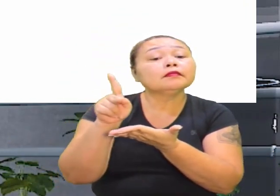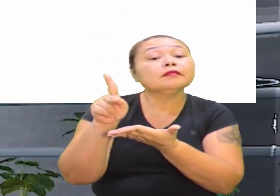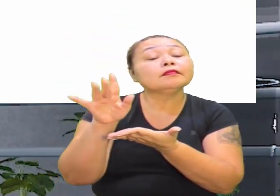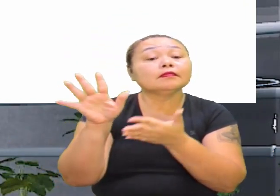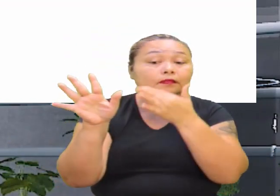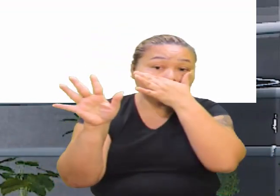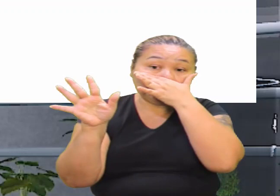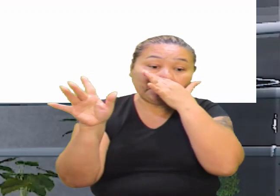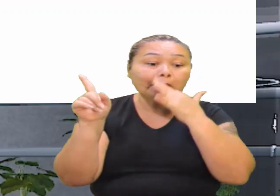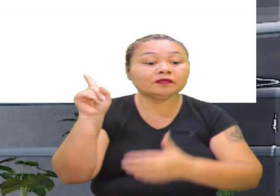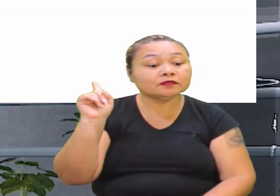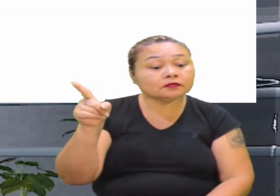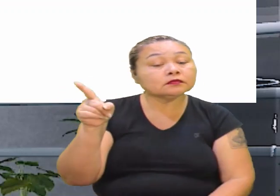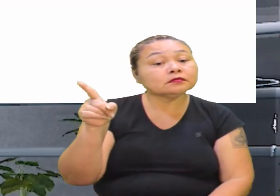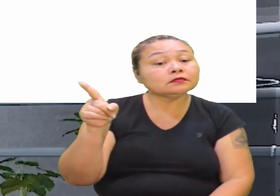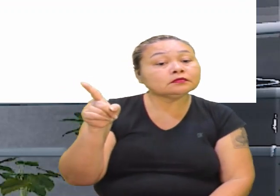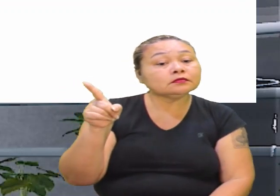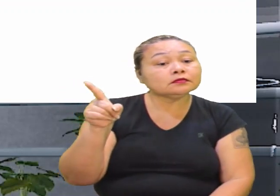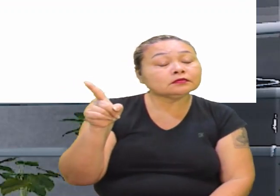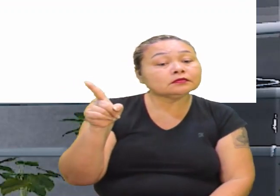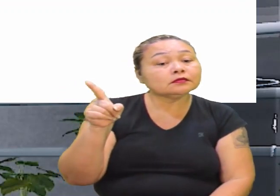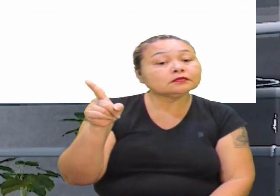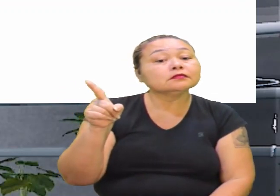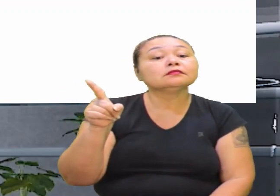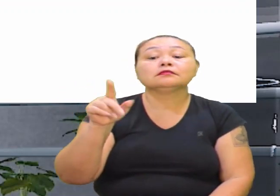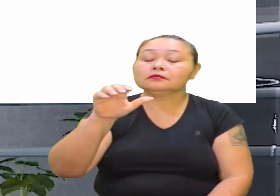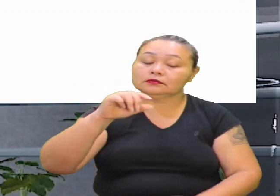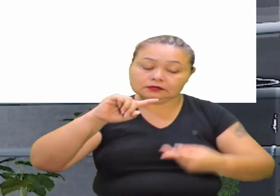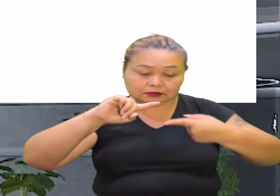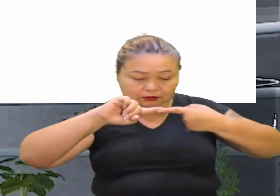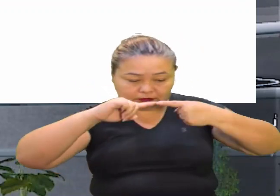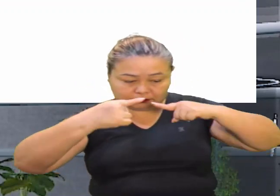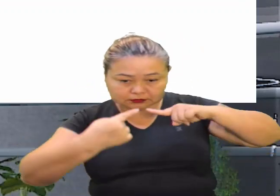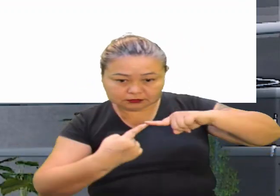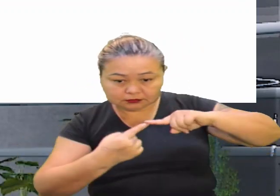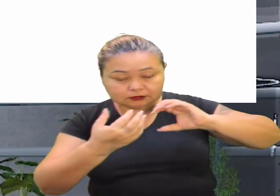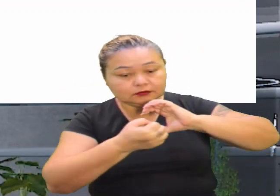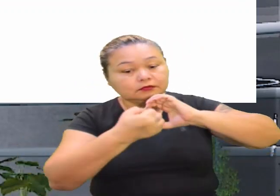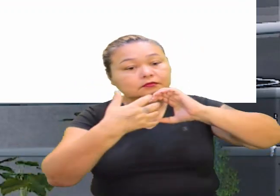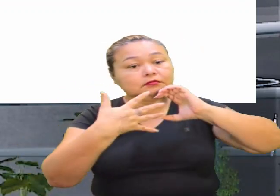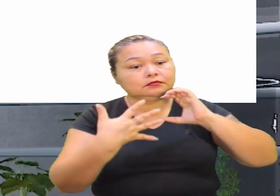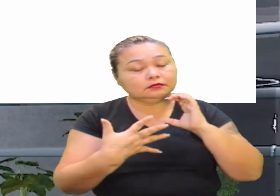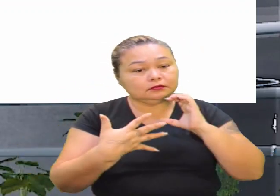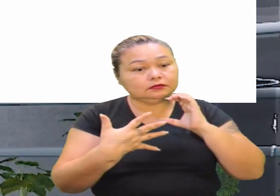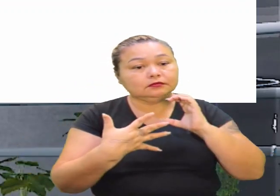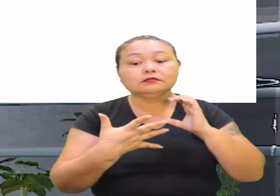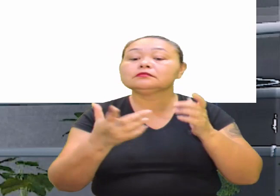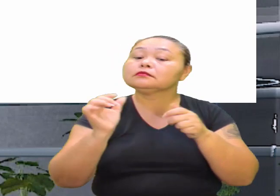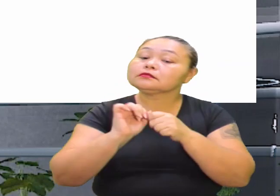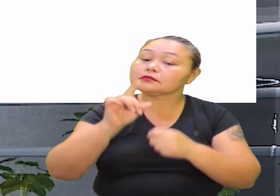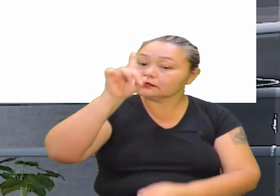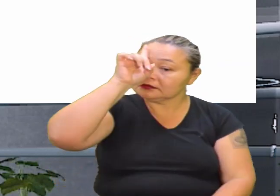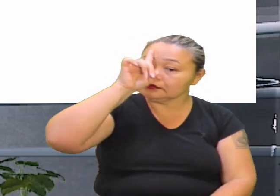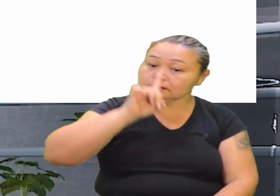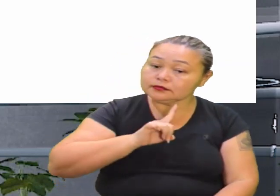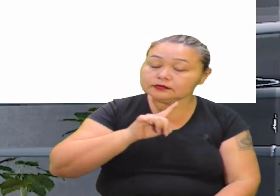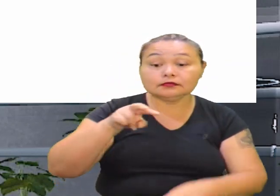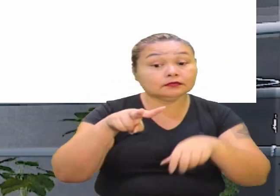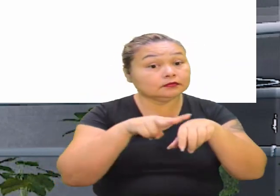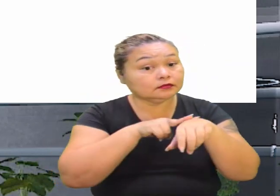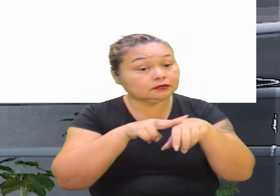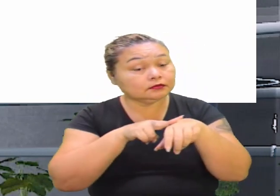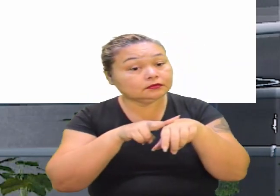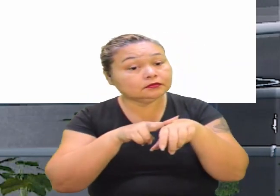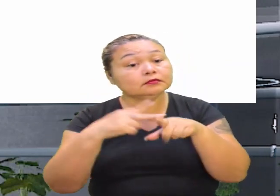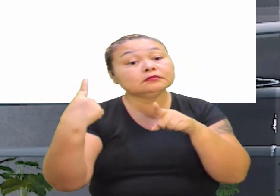oi, esses são os alelos da característica amarela e verde. Por